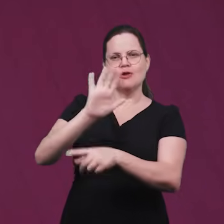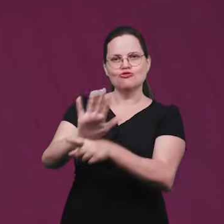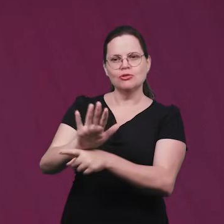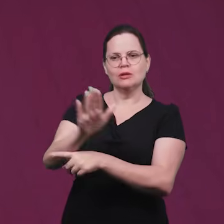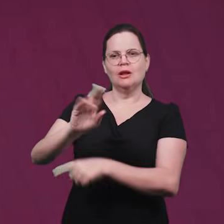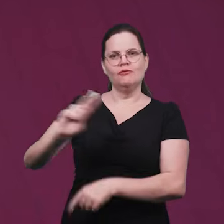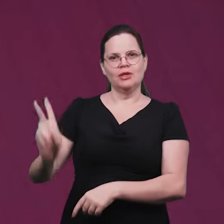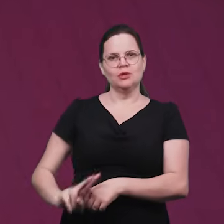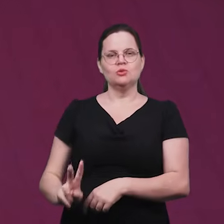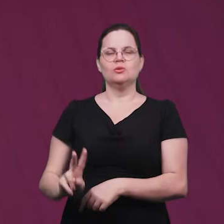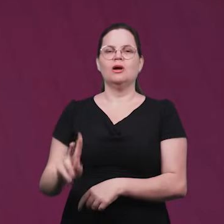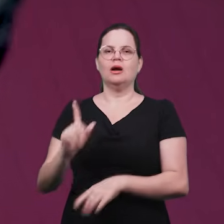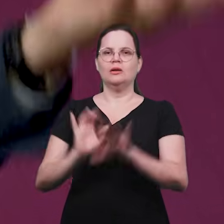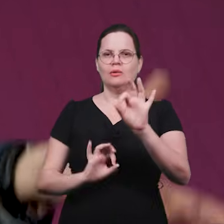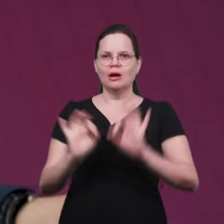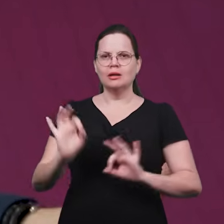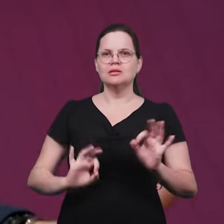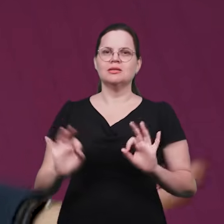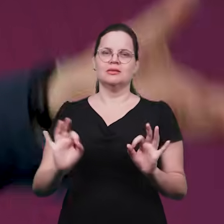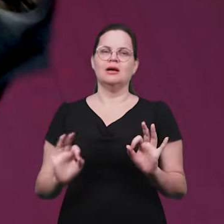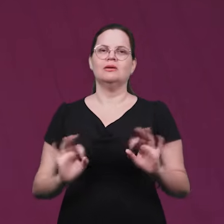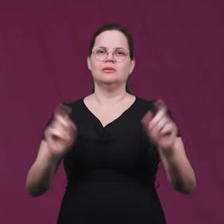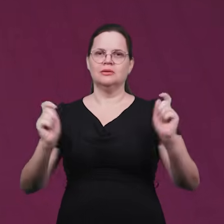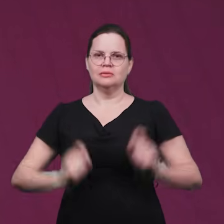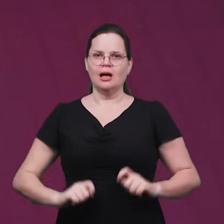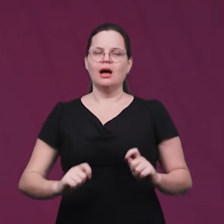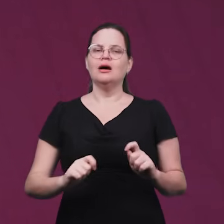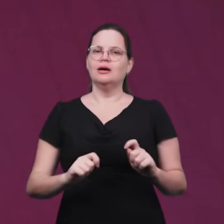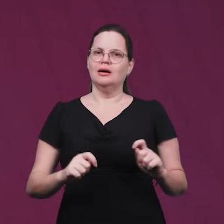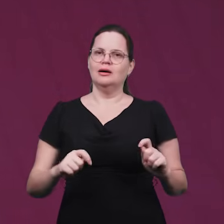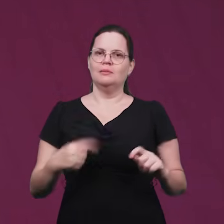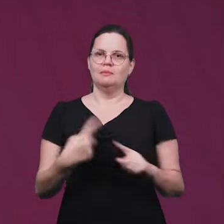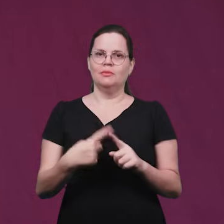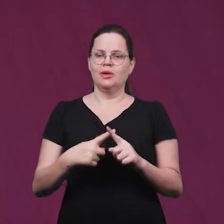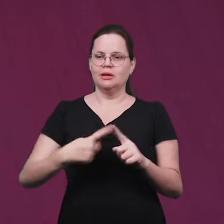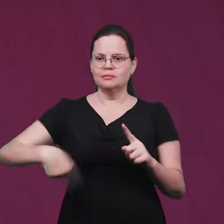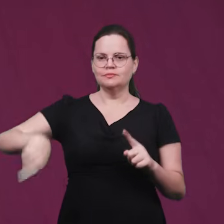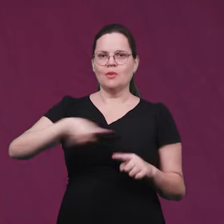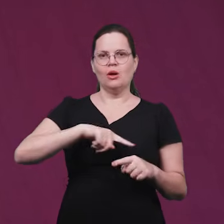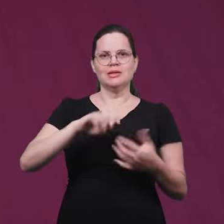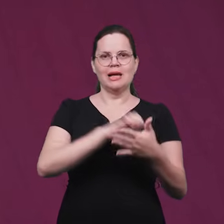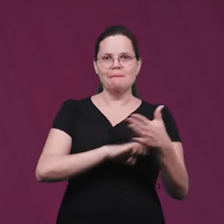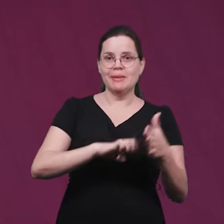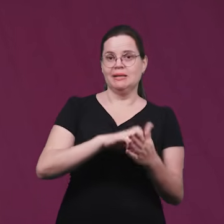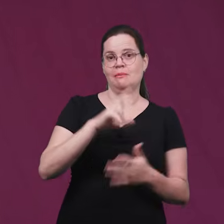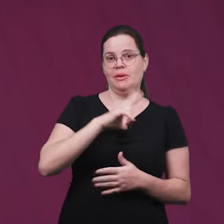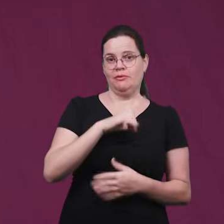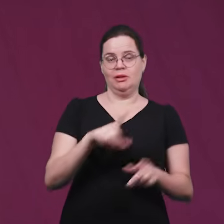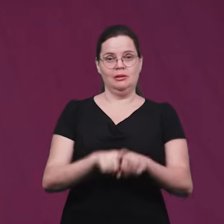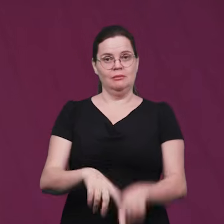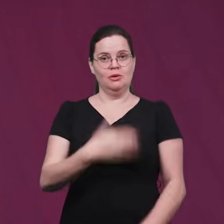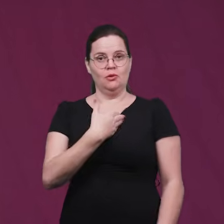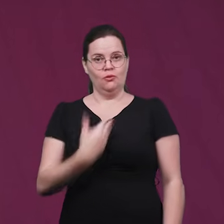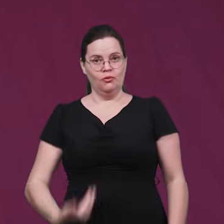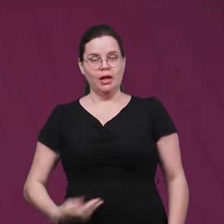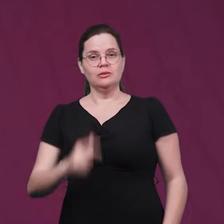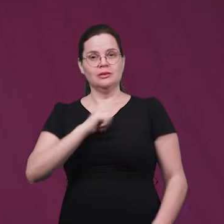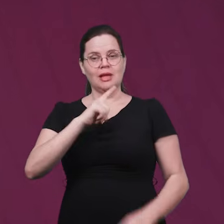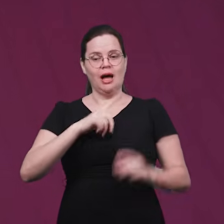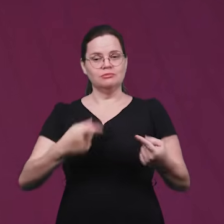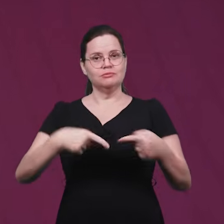de organizações governamentais e não governamentais que estão se movimentando em prol